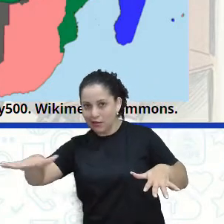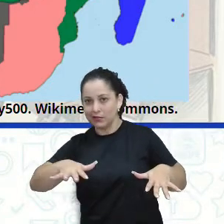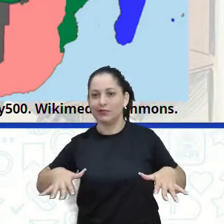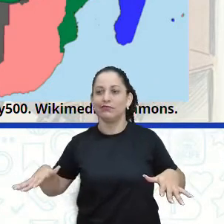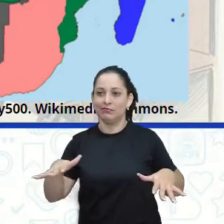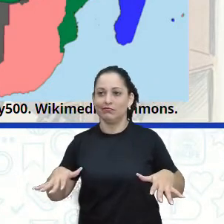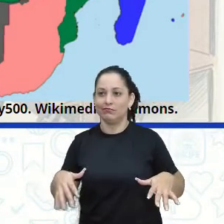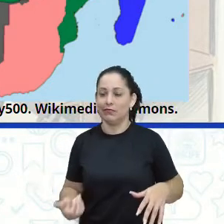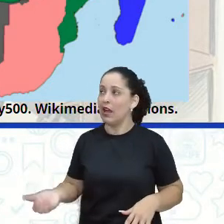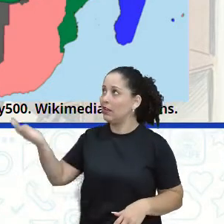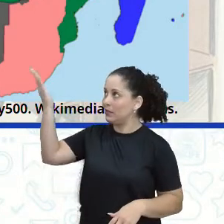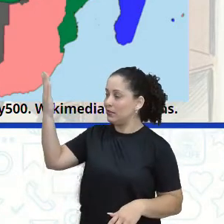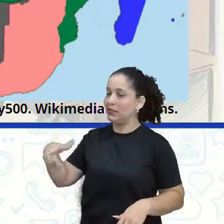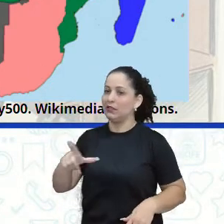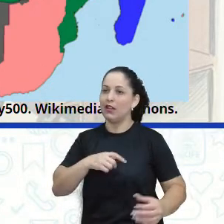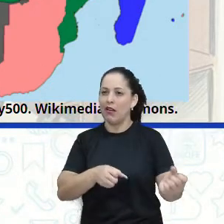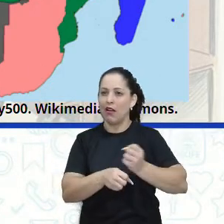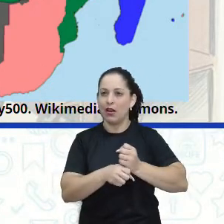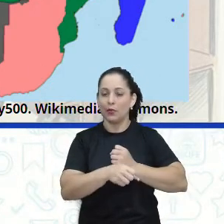gente tem, ó, em